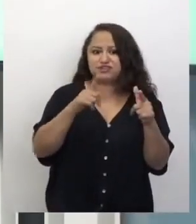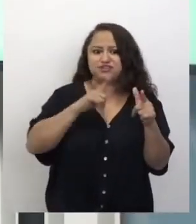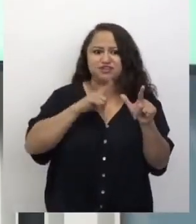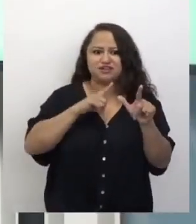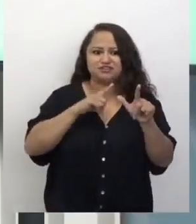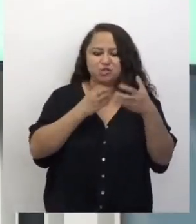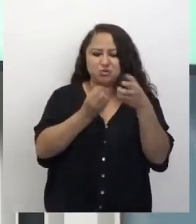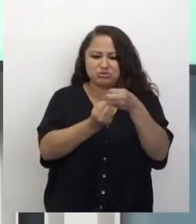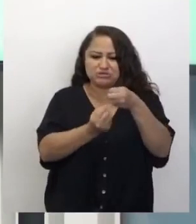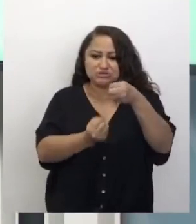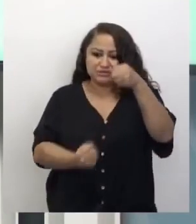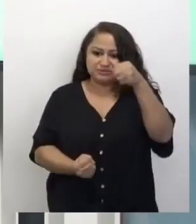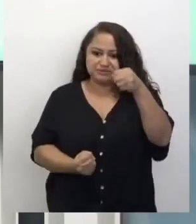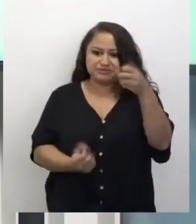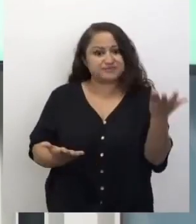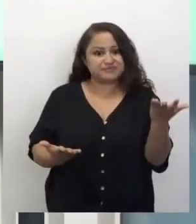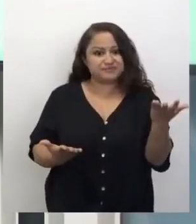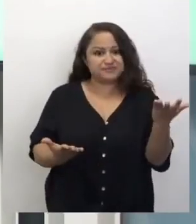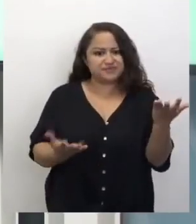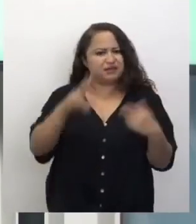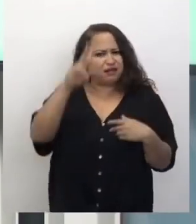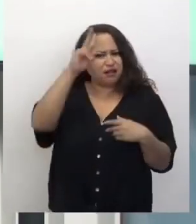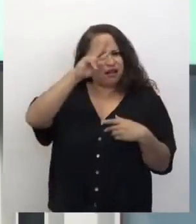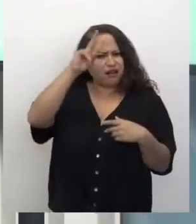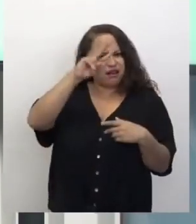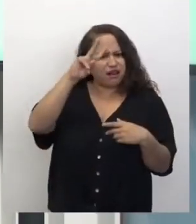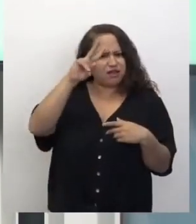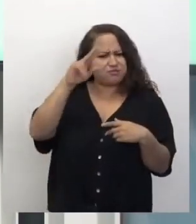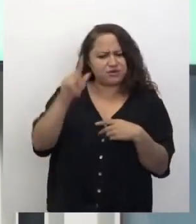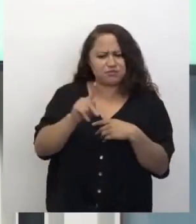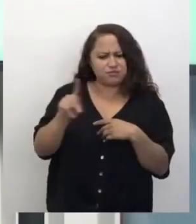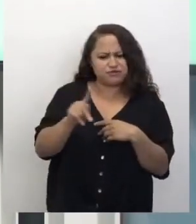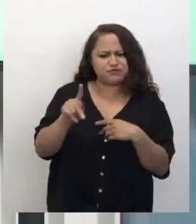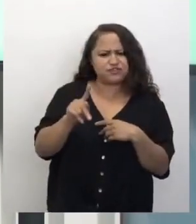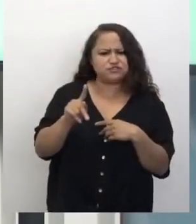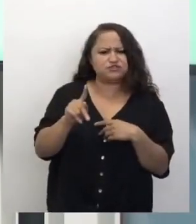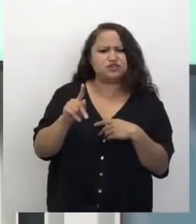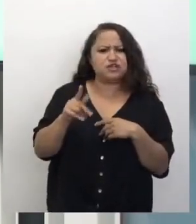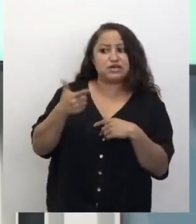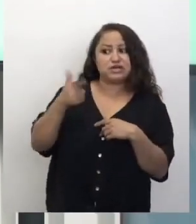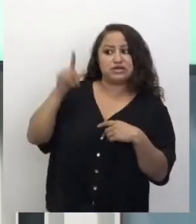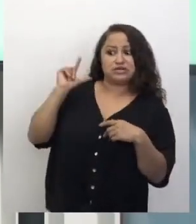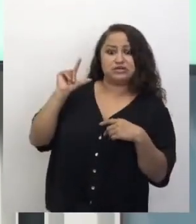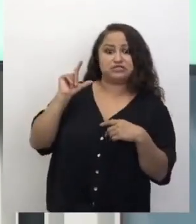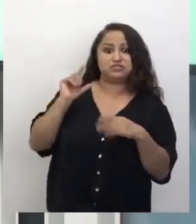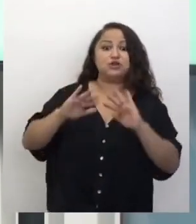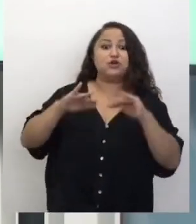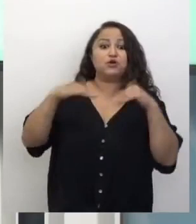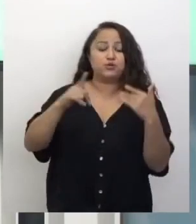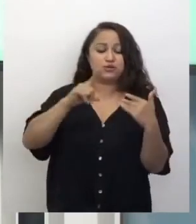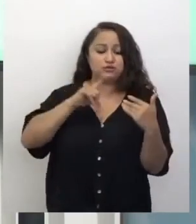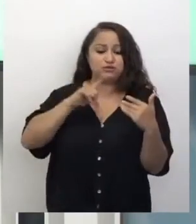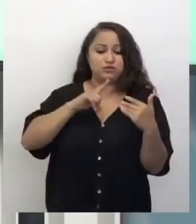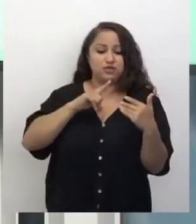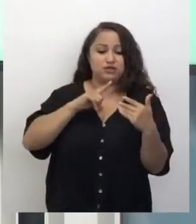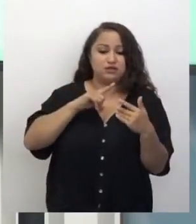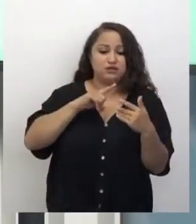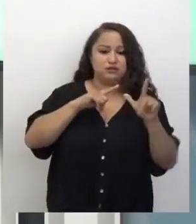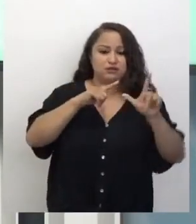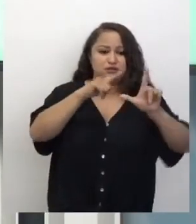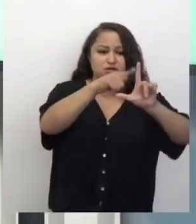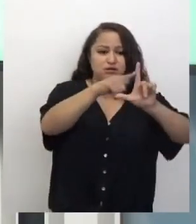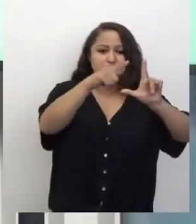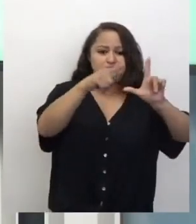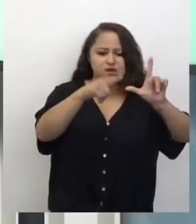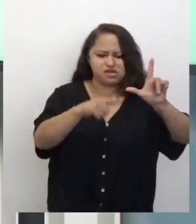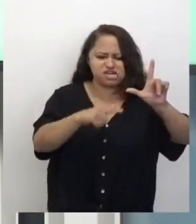esticada. Vocês lembram que a professora comentou, a professora Roberta, né, comentou quando ela está esticada?